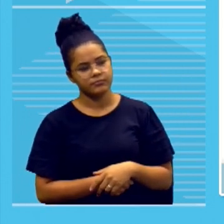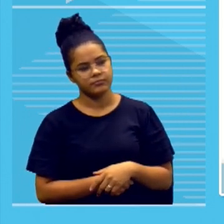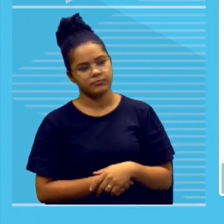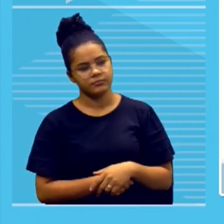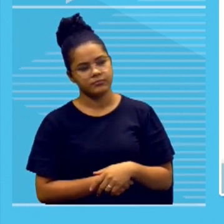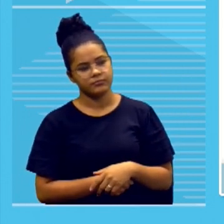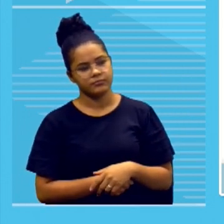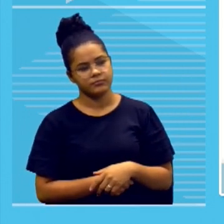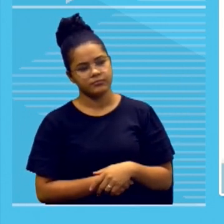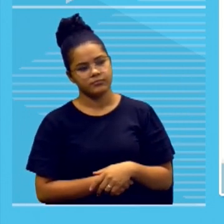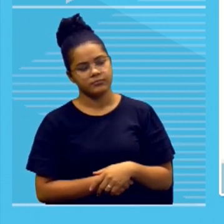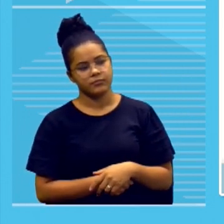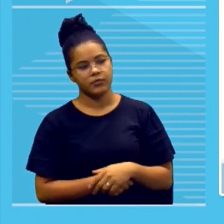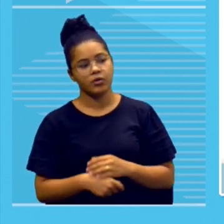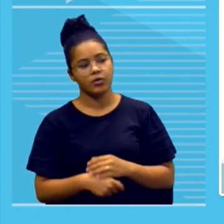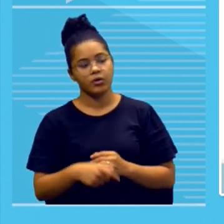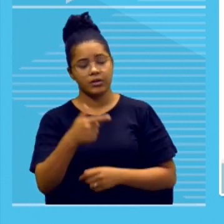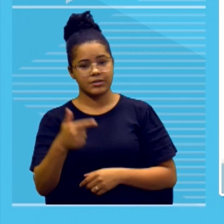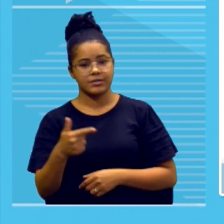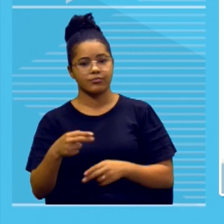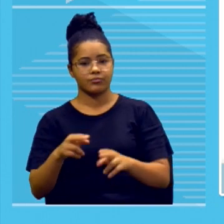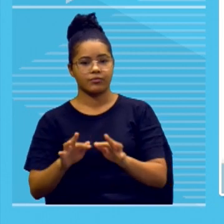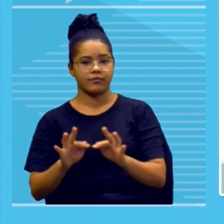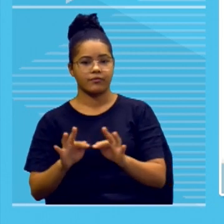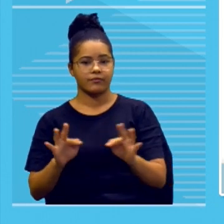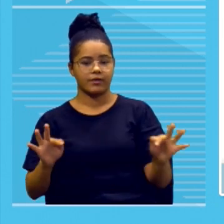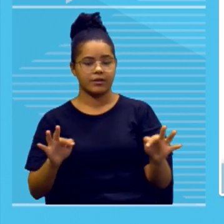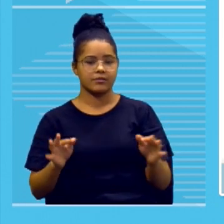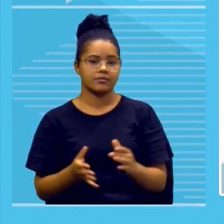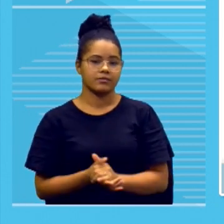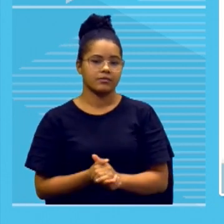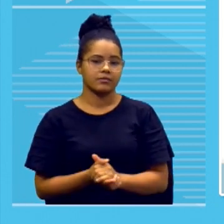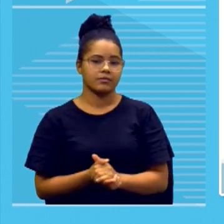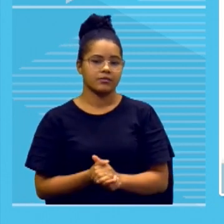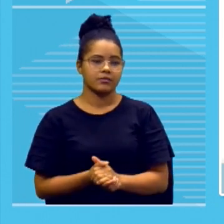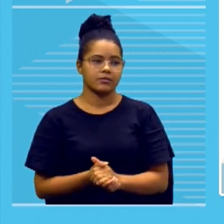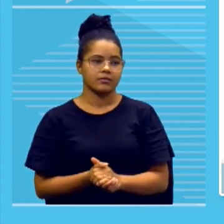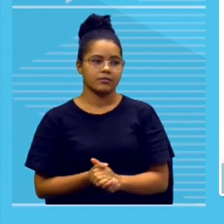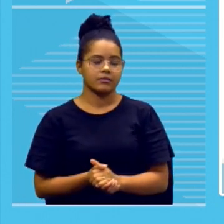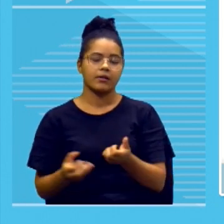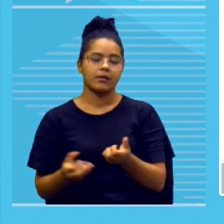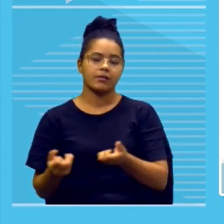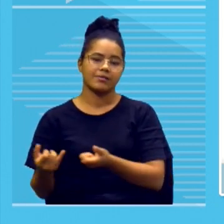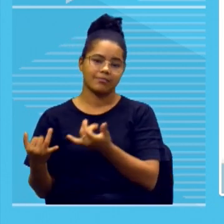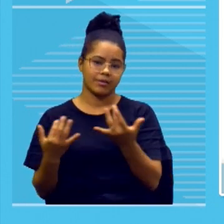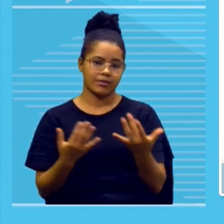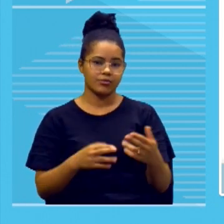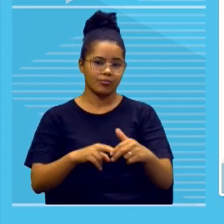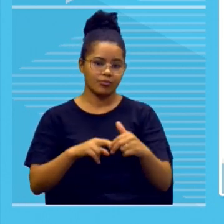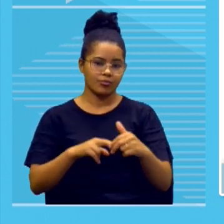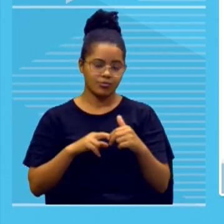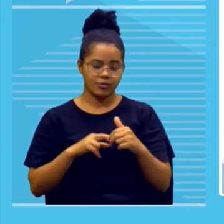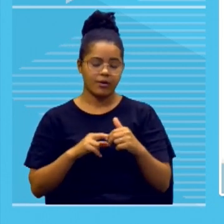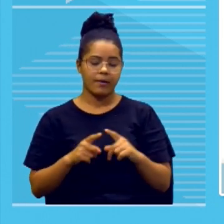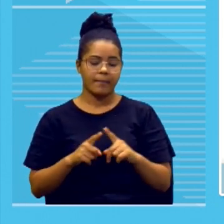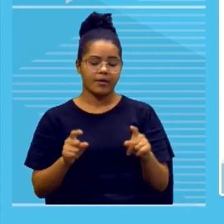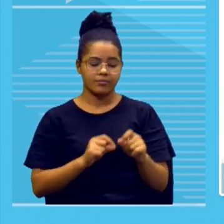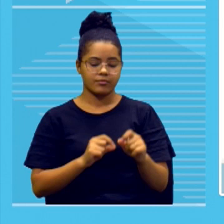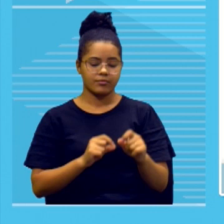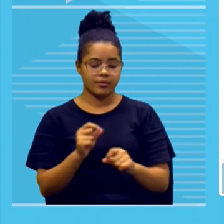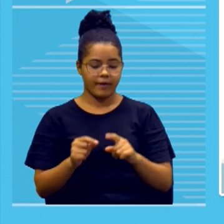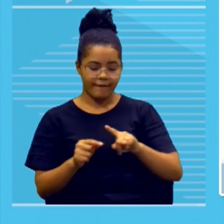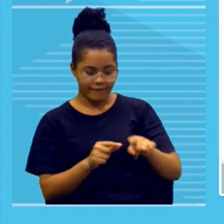tal. Esse pois introduz uma oração coordenada sindética explicativa, separada por vírgula da